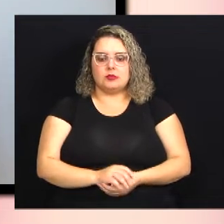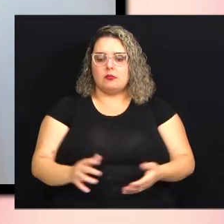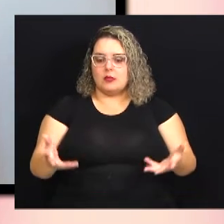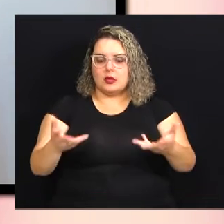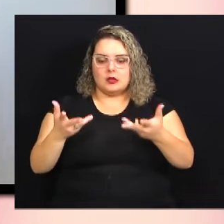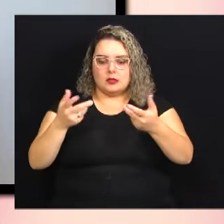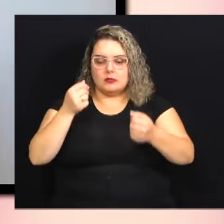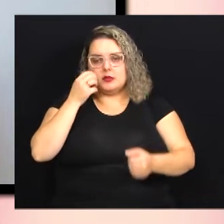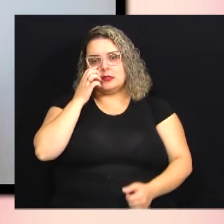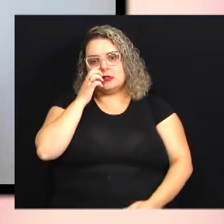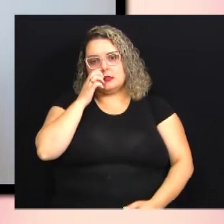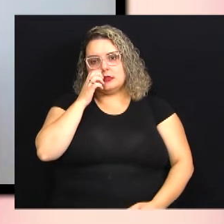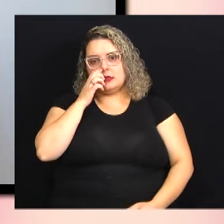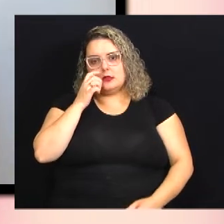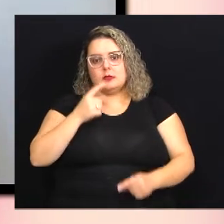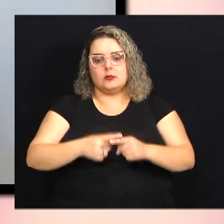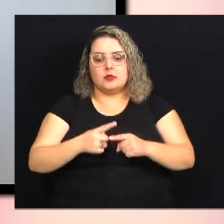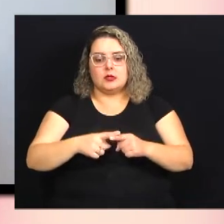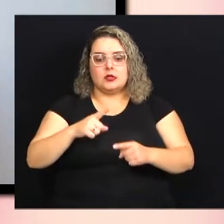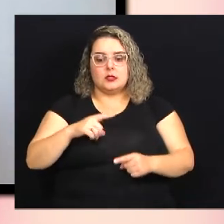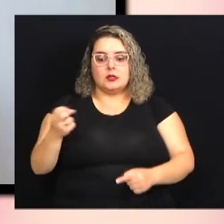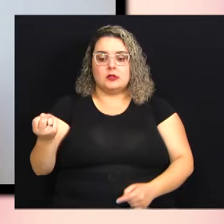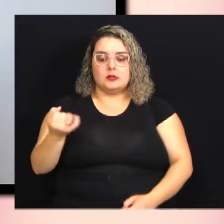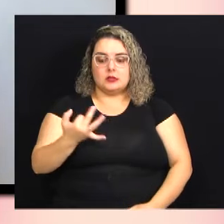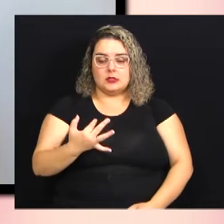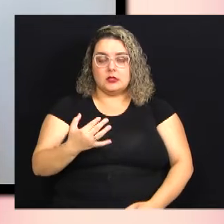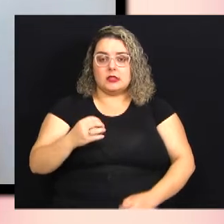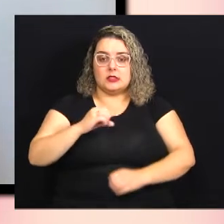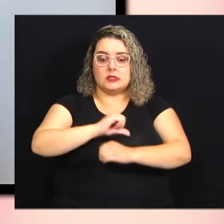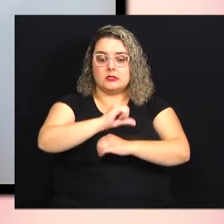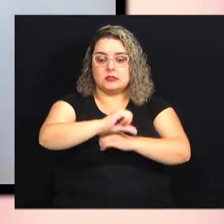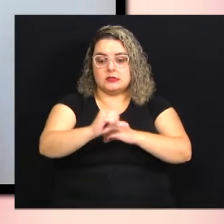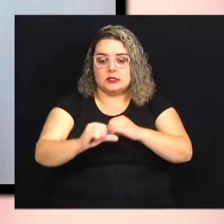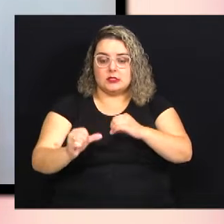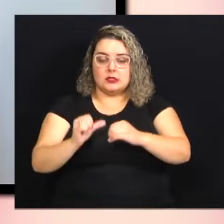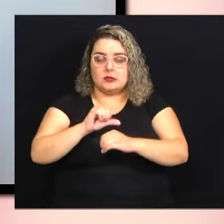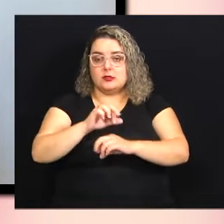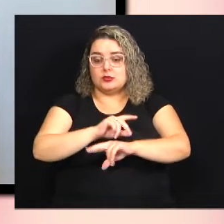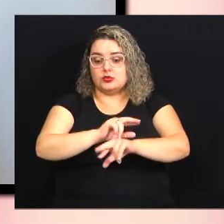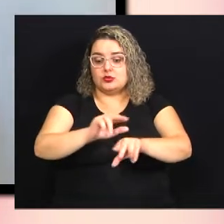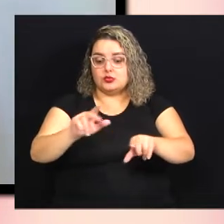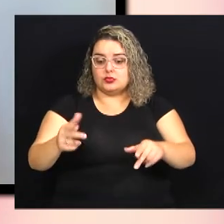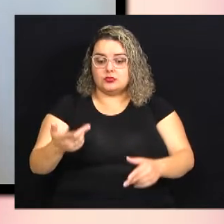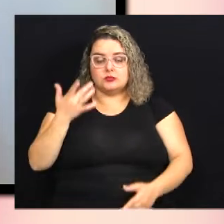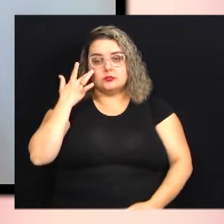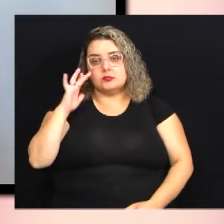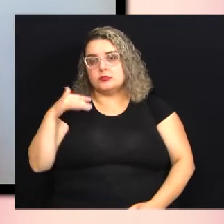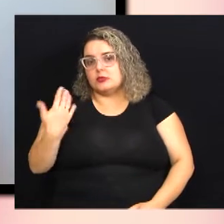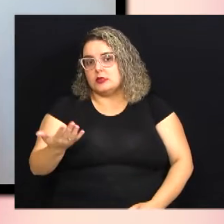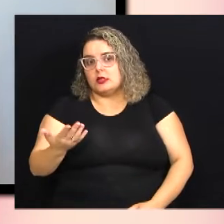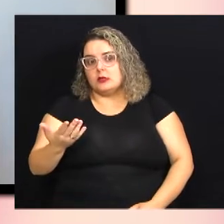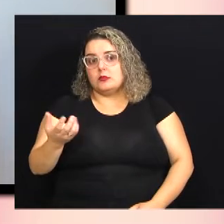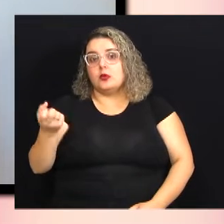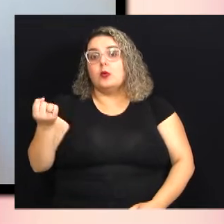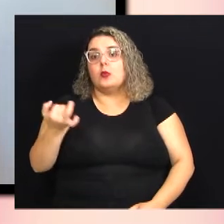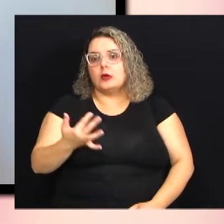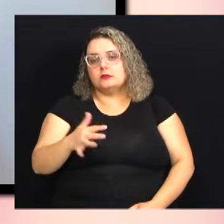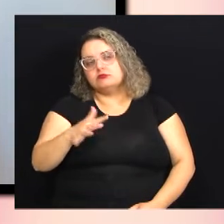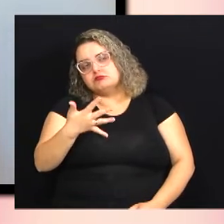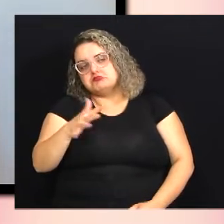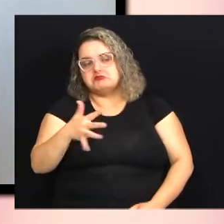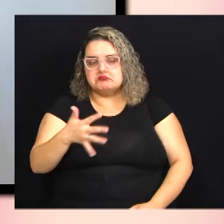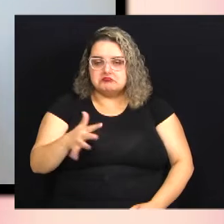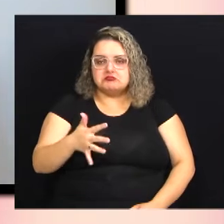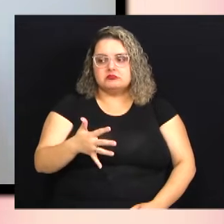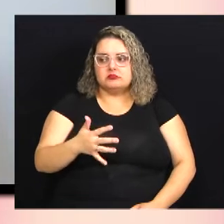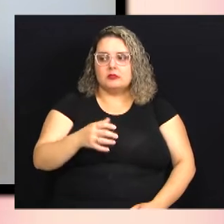fantástica, porque ele tem uma quantidade de células muito grandes, né? A gente não sabe direito, mas estima-se que